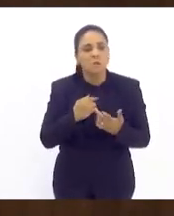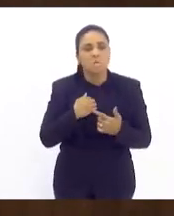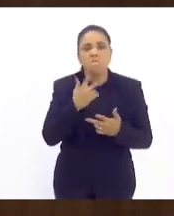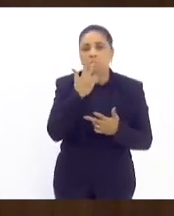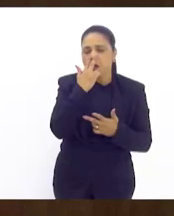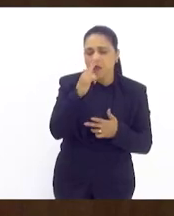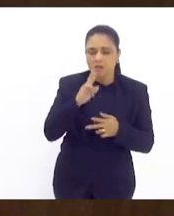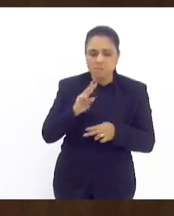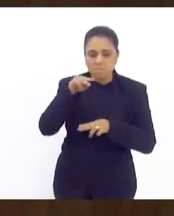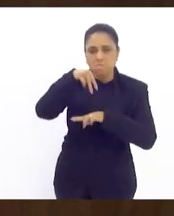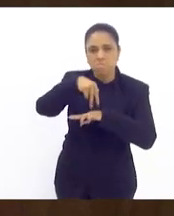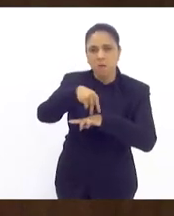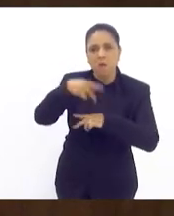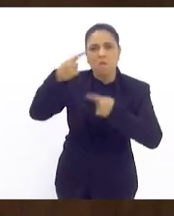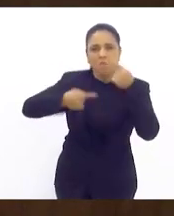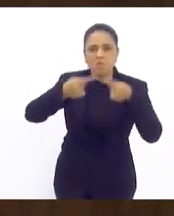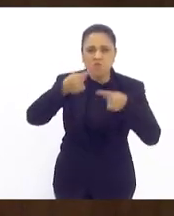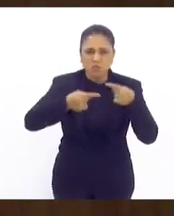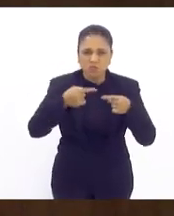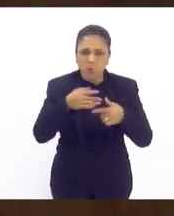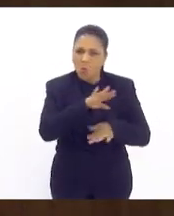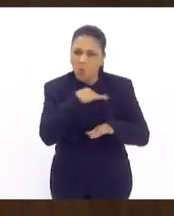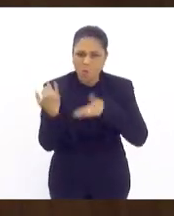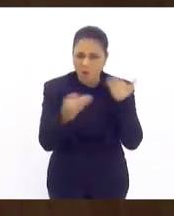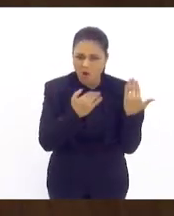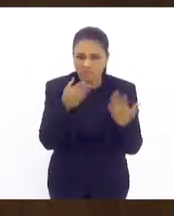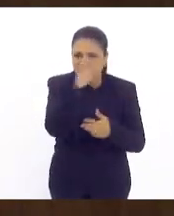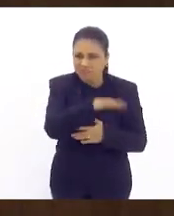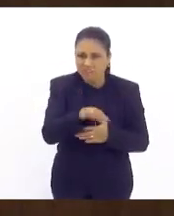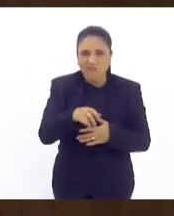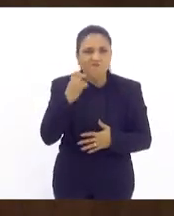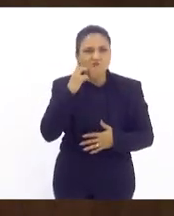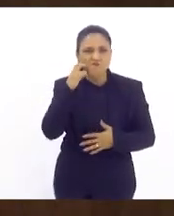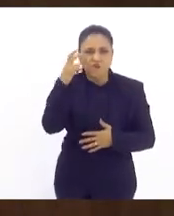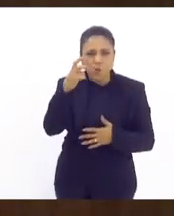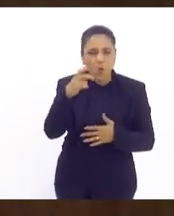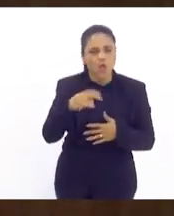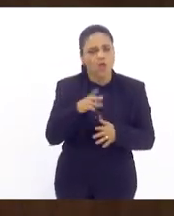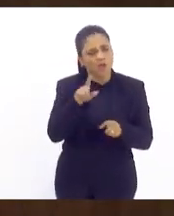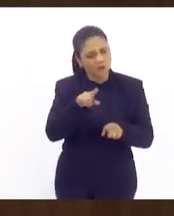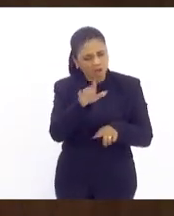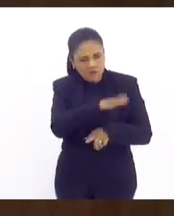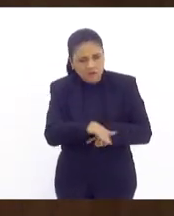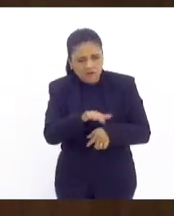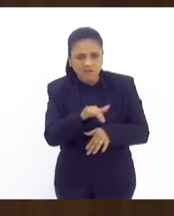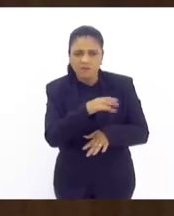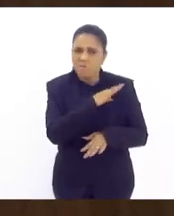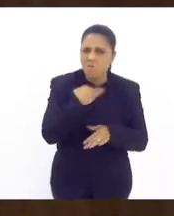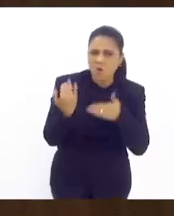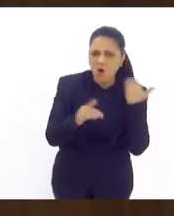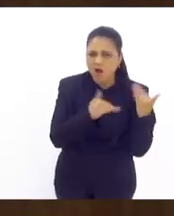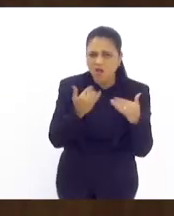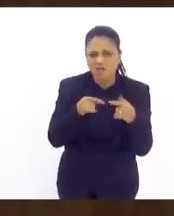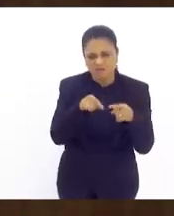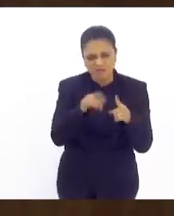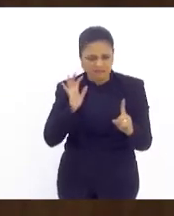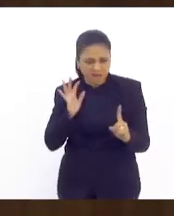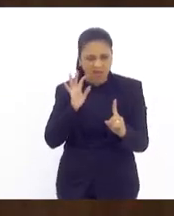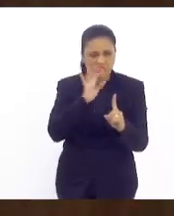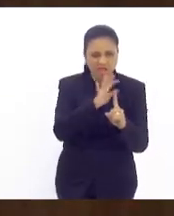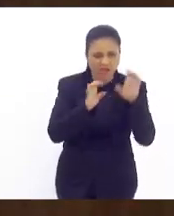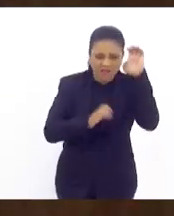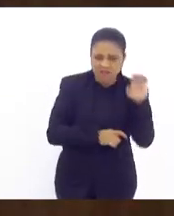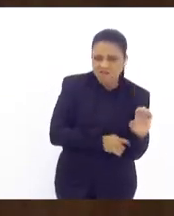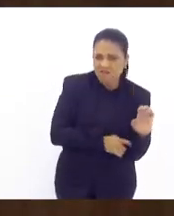político com morte de crianças isso É vergonhoso crianças morreram e vocês resolvem atacar a esquerda por conta de